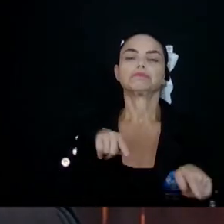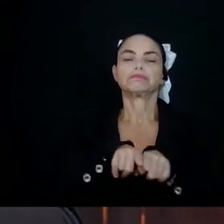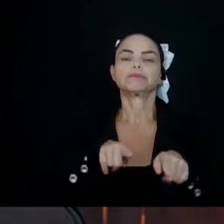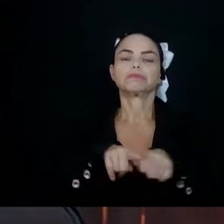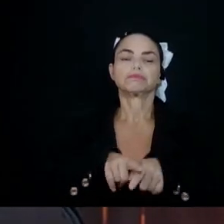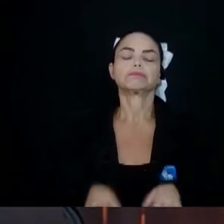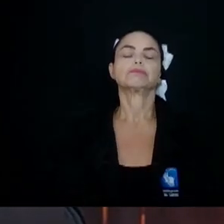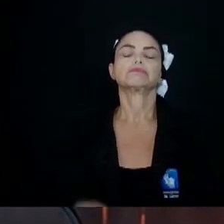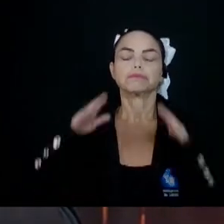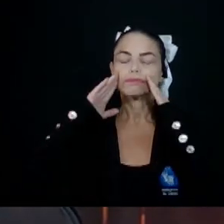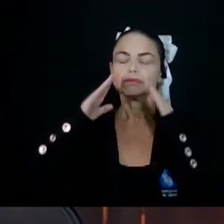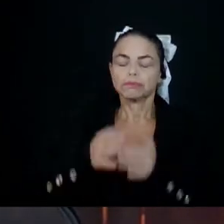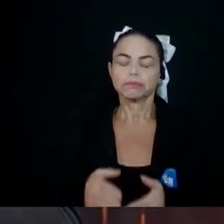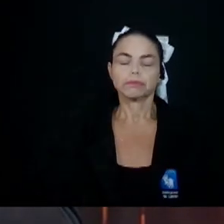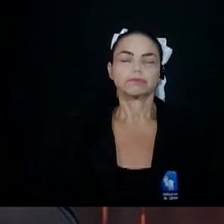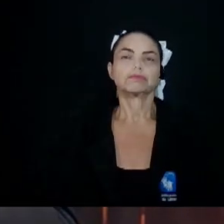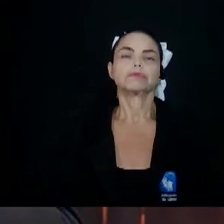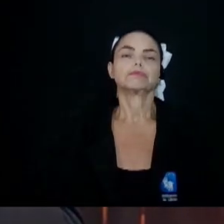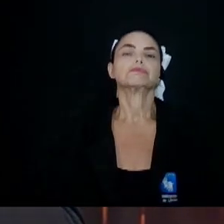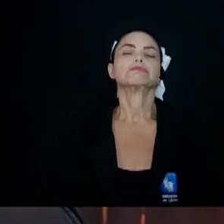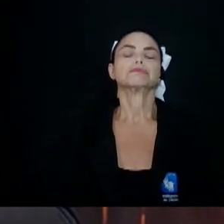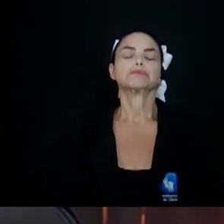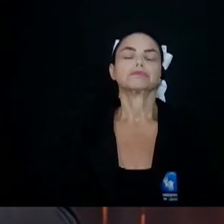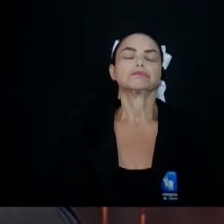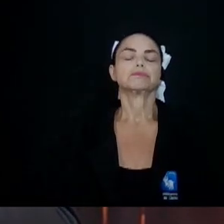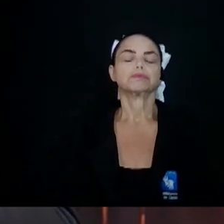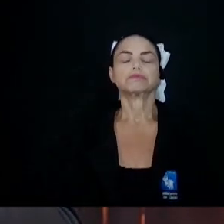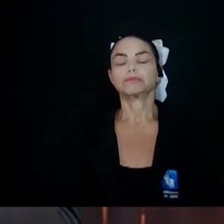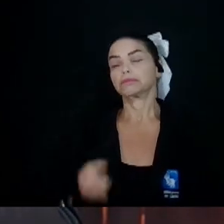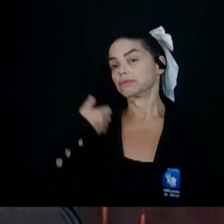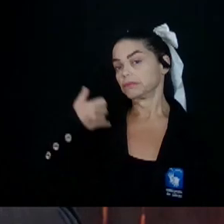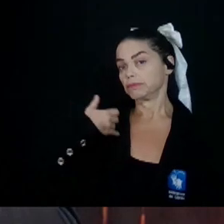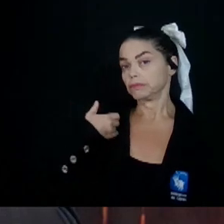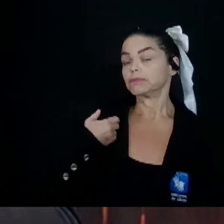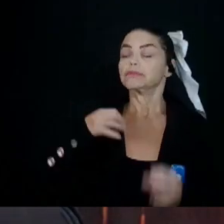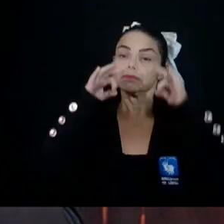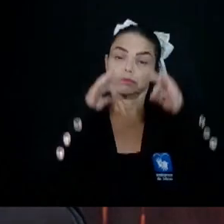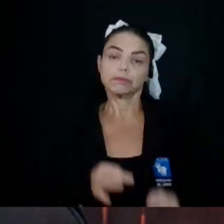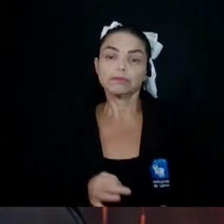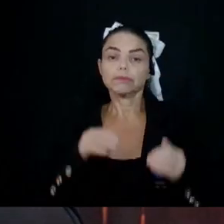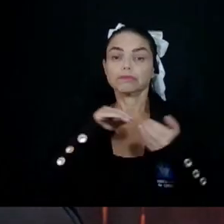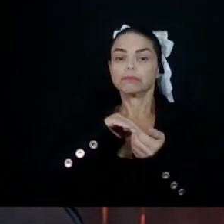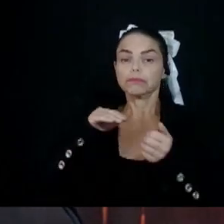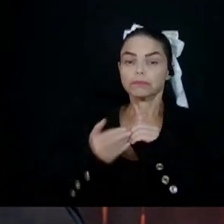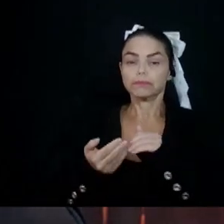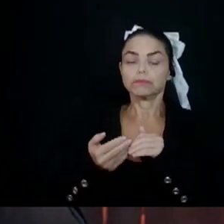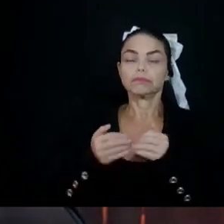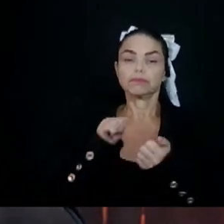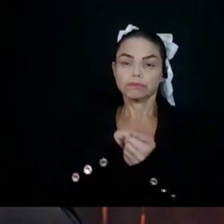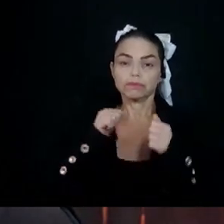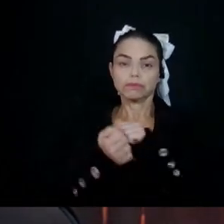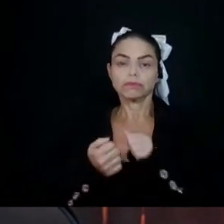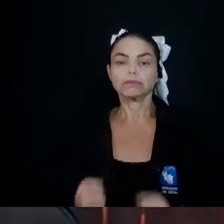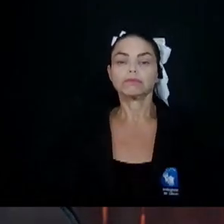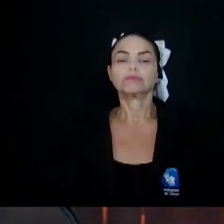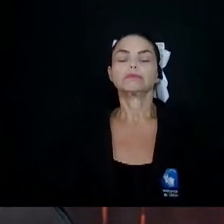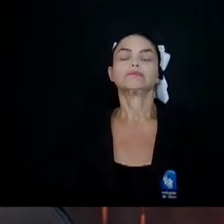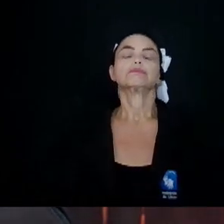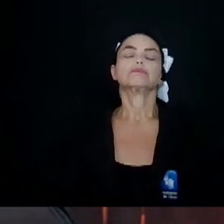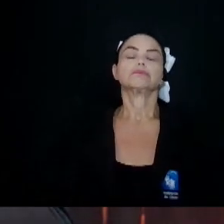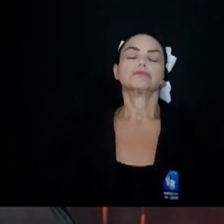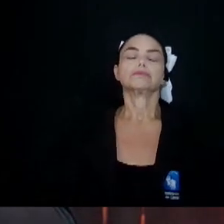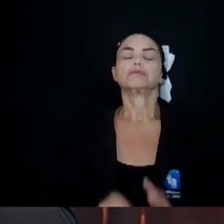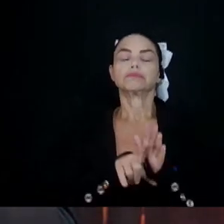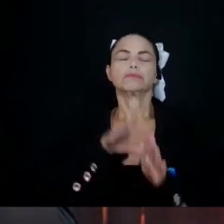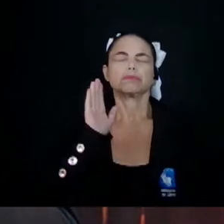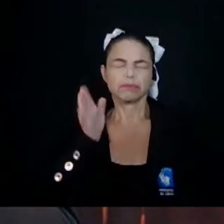voltado para a faixa etária adequada. Na verdade, já existe uma regulamentação bastante